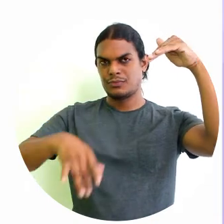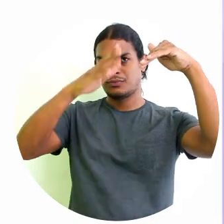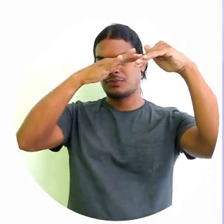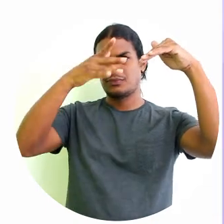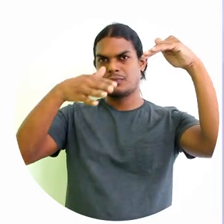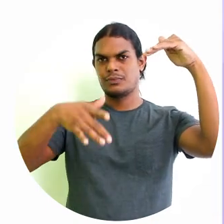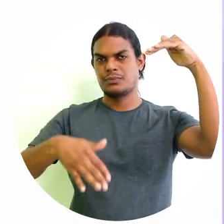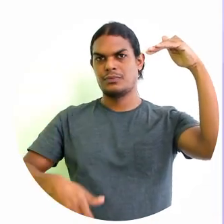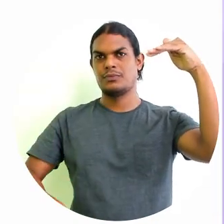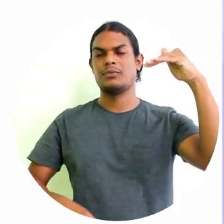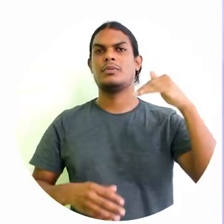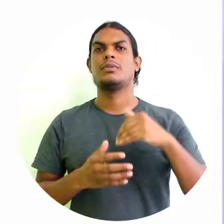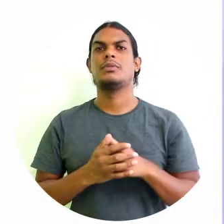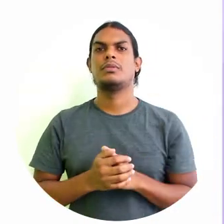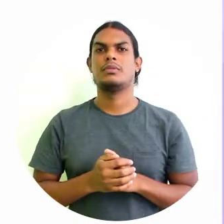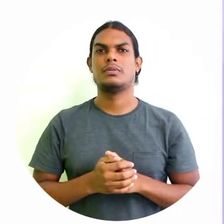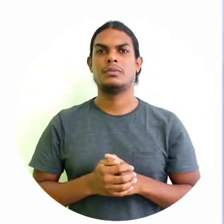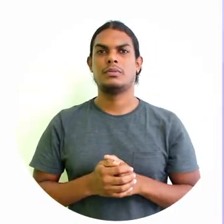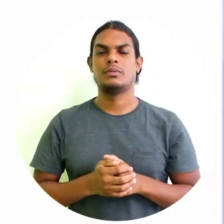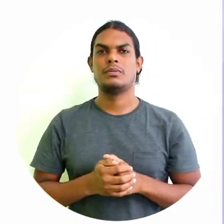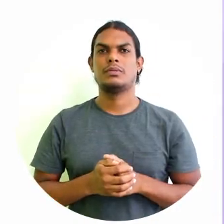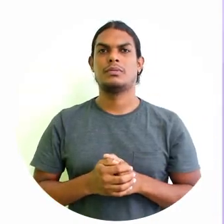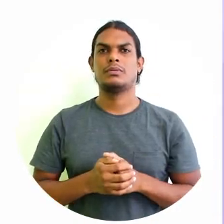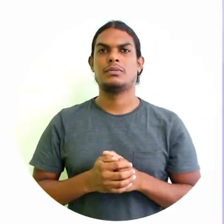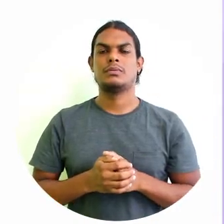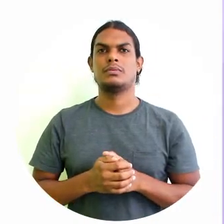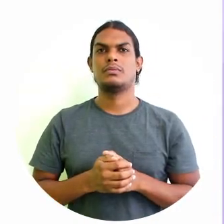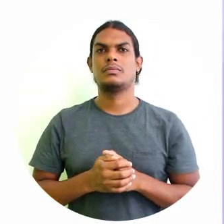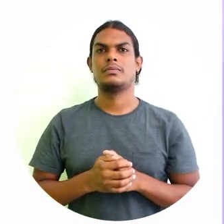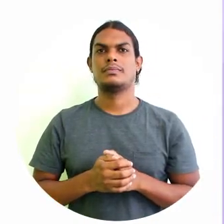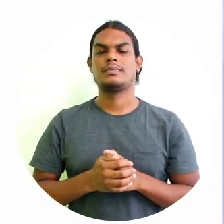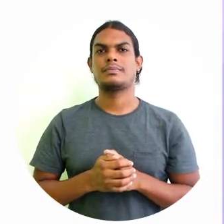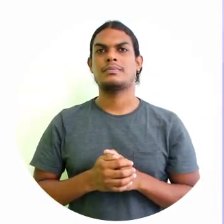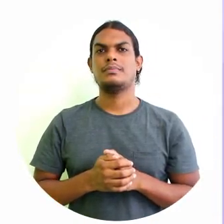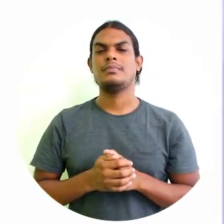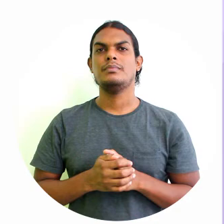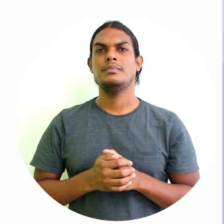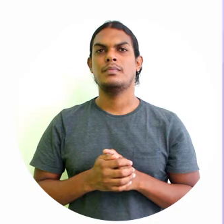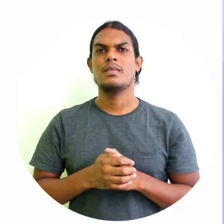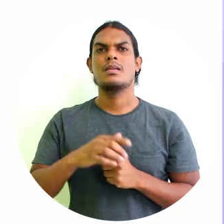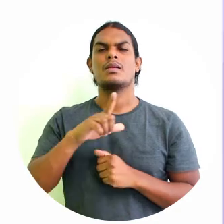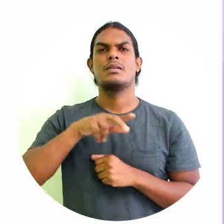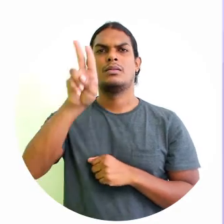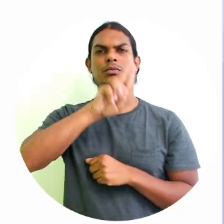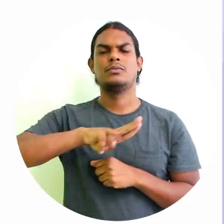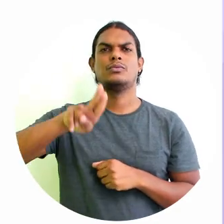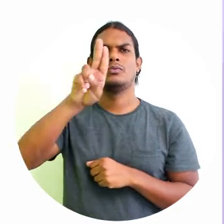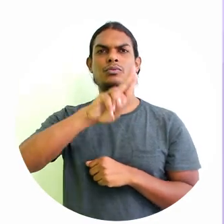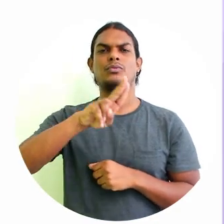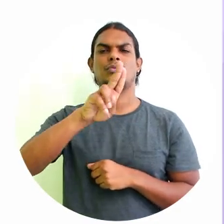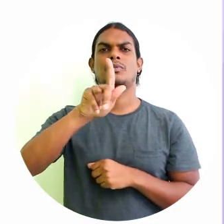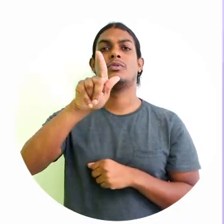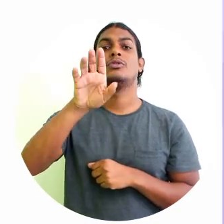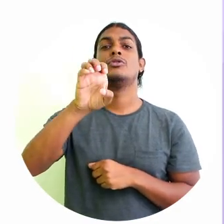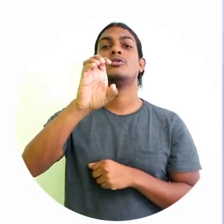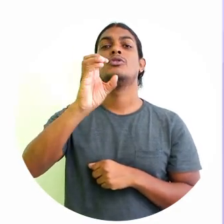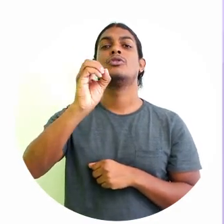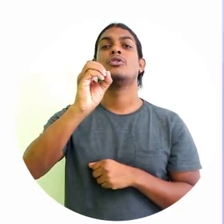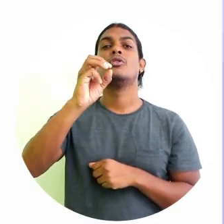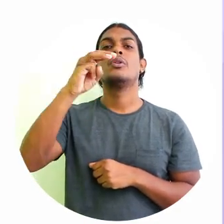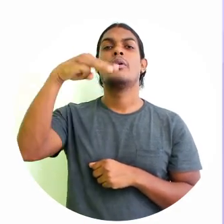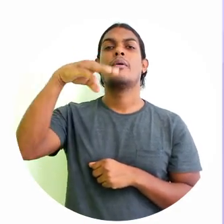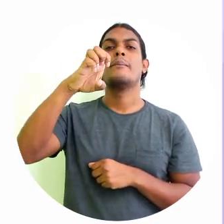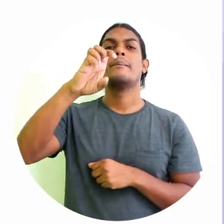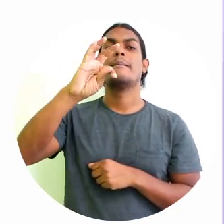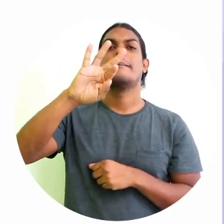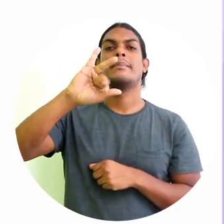questão dos moinhos, né? Então ele traz aqui até muita coisa geométrica, traz alguns polígonos aqui. Mas o interessante dessa obra